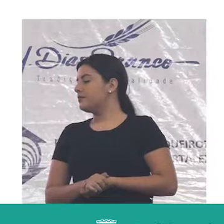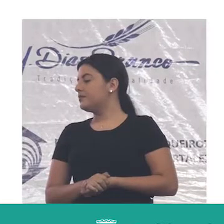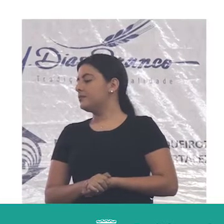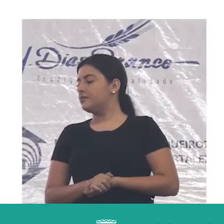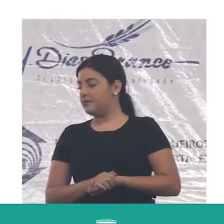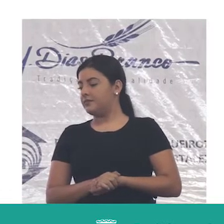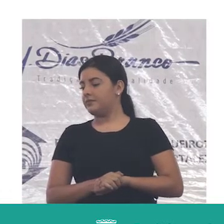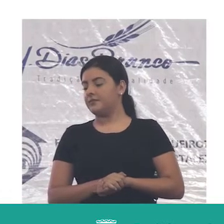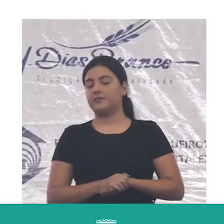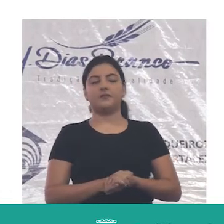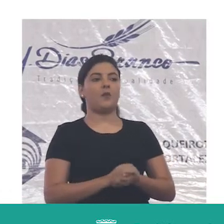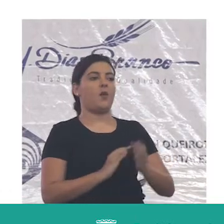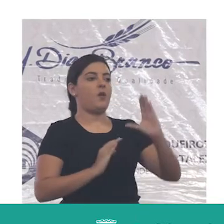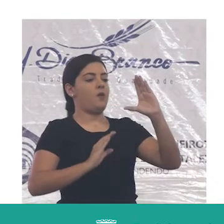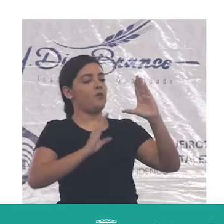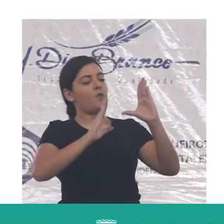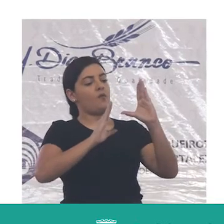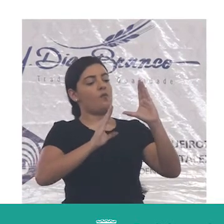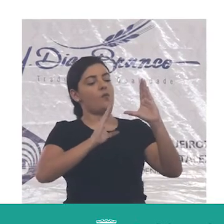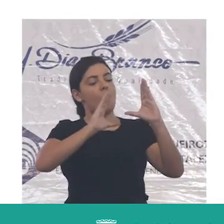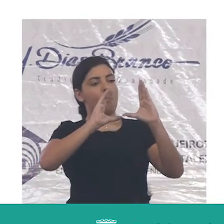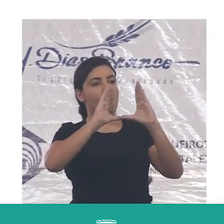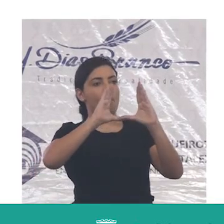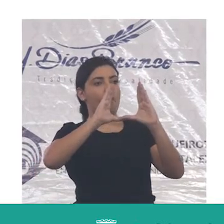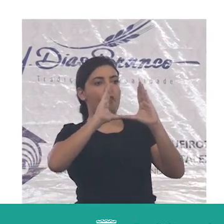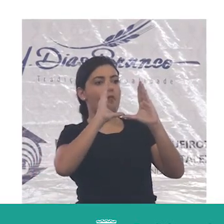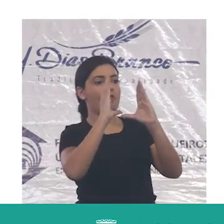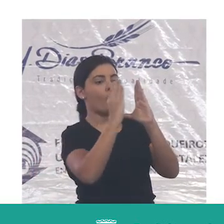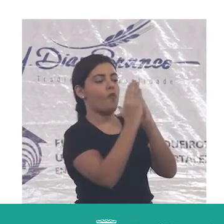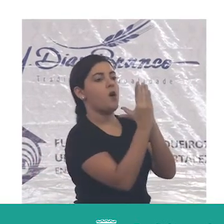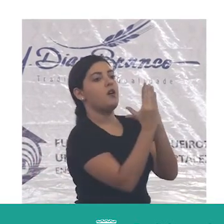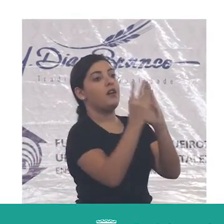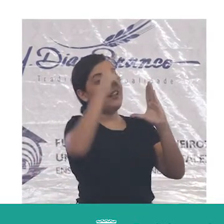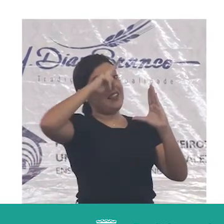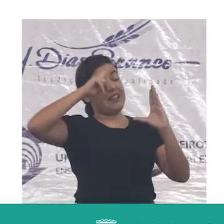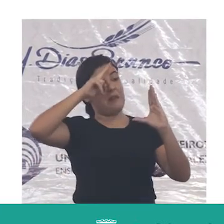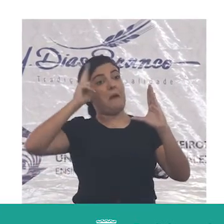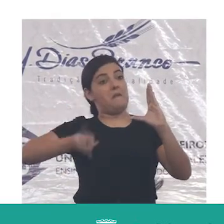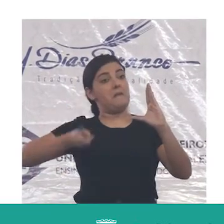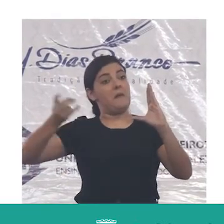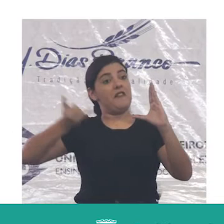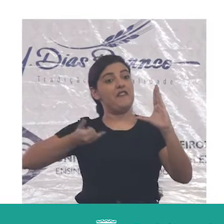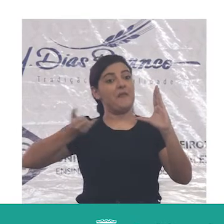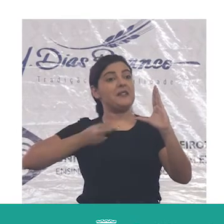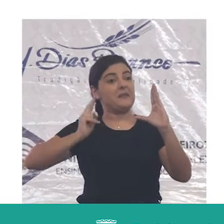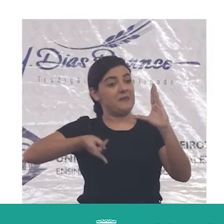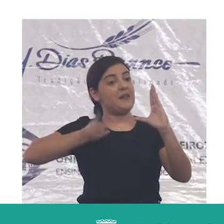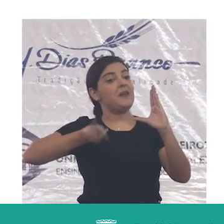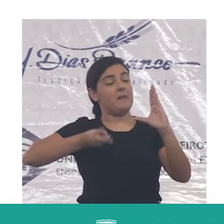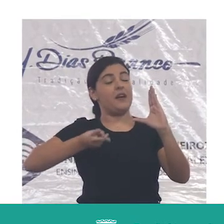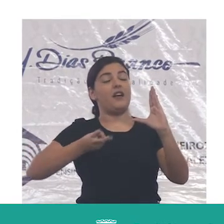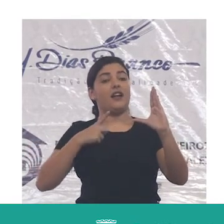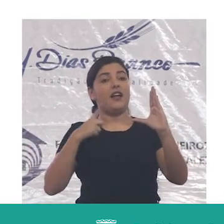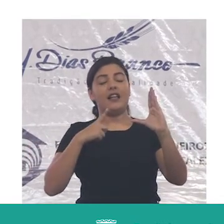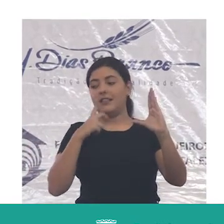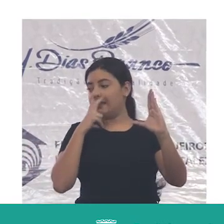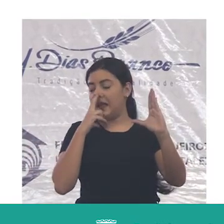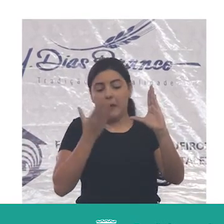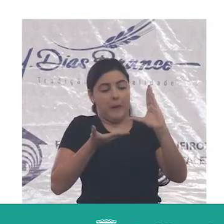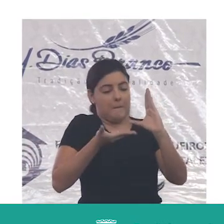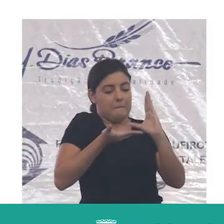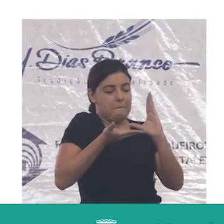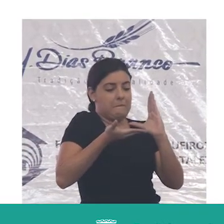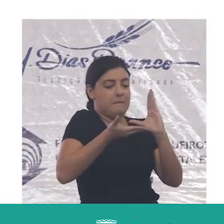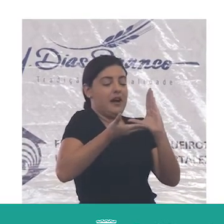Cilindro. O cilindro tem as mesmas informações que tinha lá no prisma. Porque o cilindro também tem 2 bases que